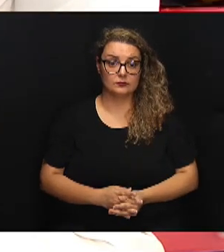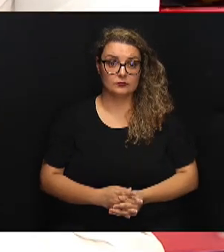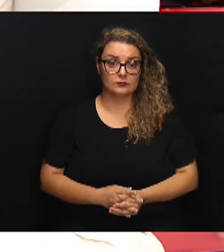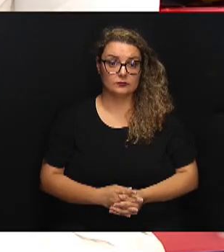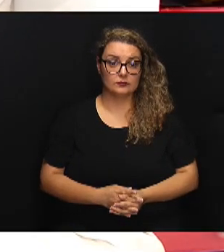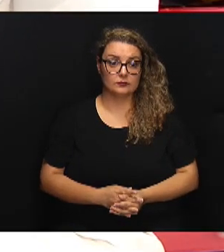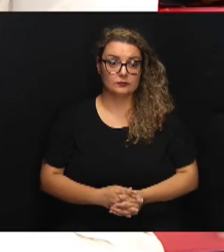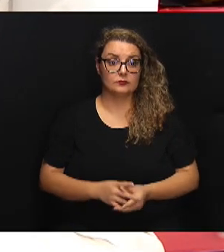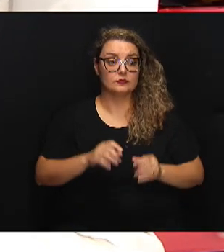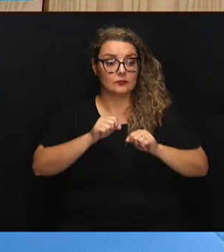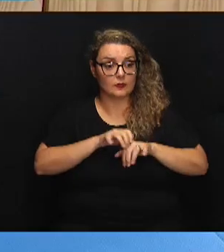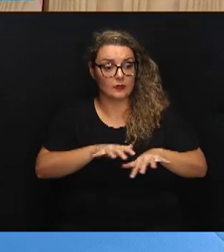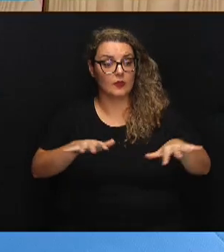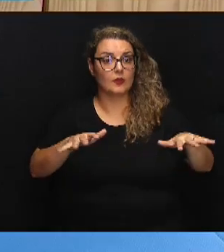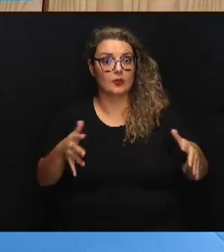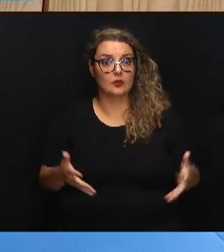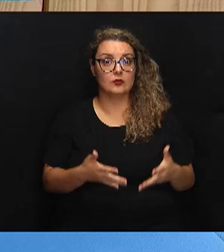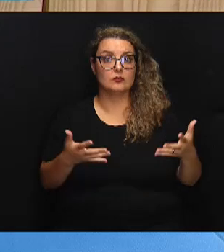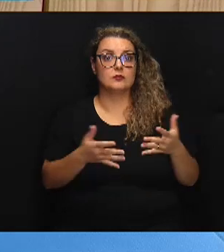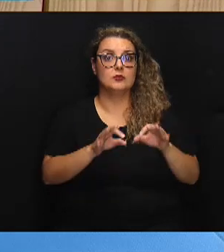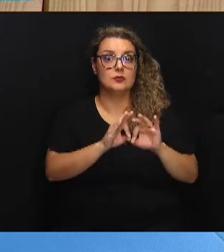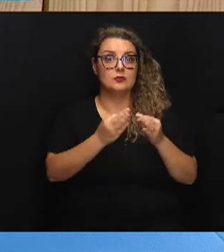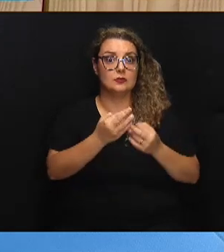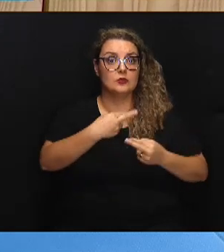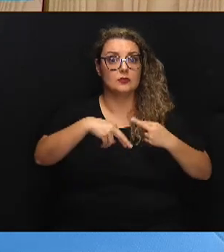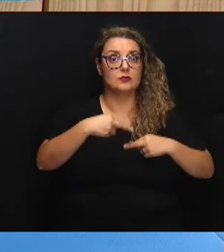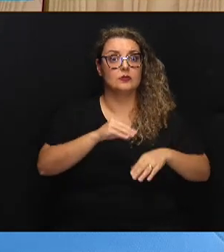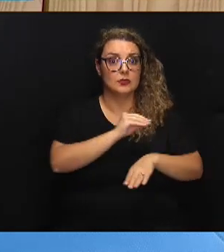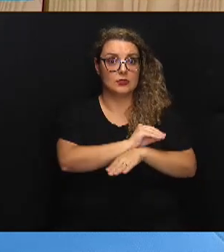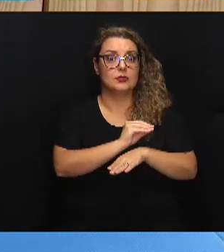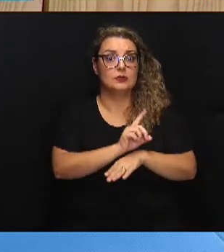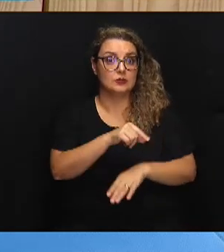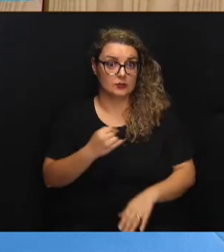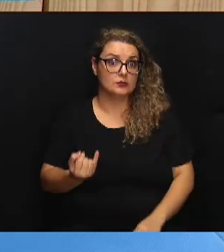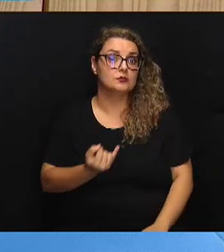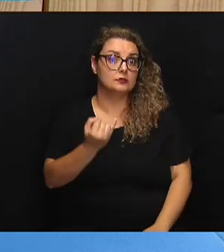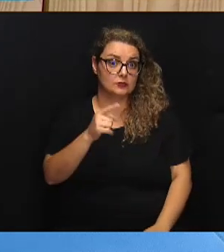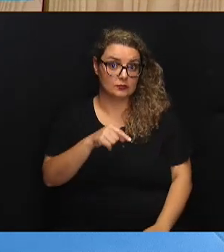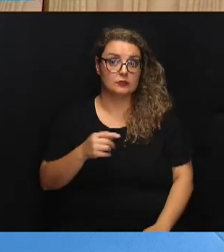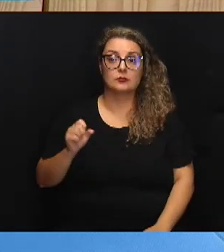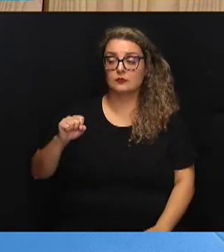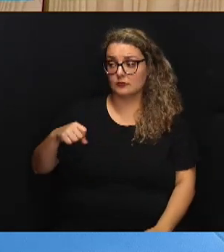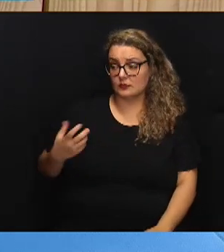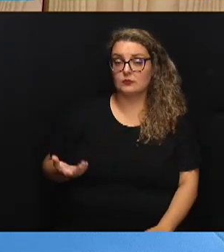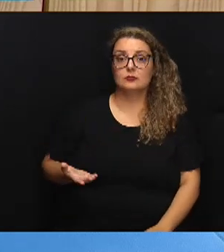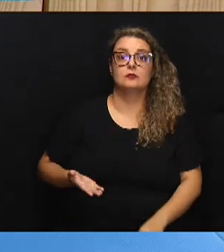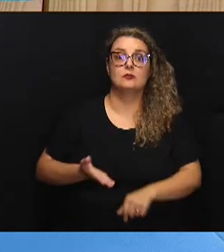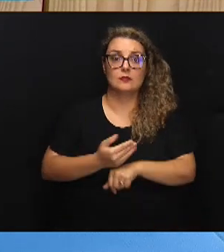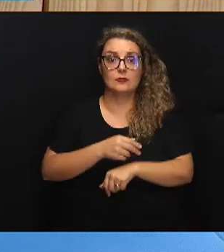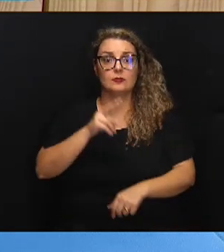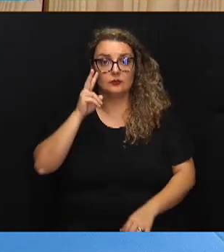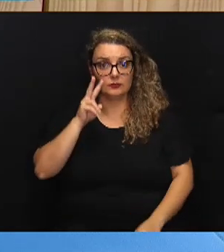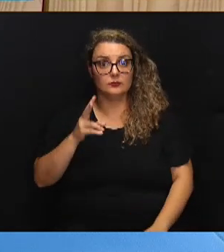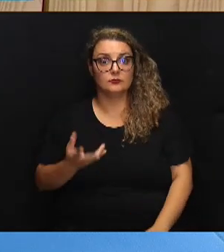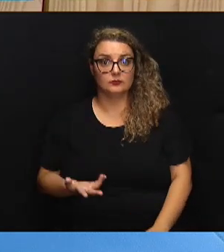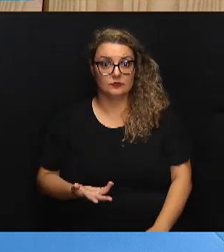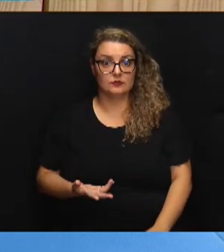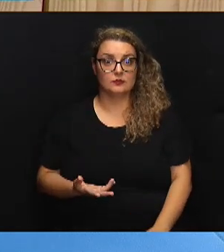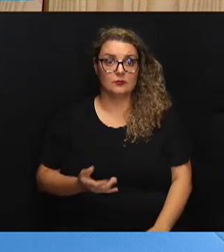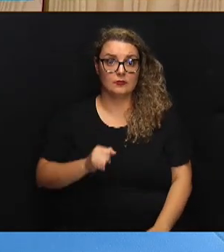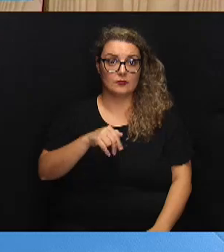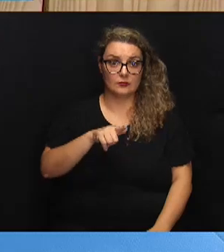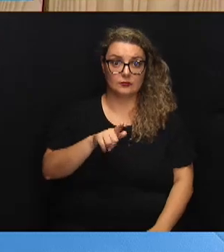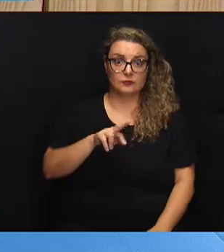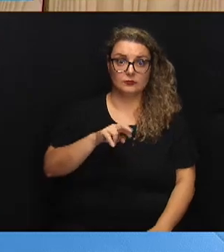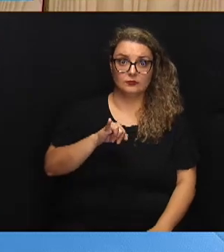de fomentar o vínculo, o afeto, o cuidado é essencial, né? Sim. E mais cedo a gente viu a Ingrid, né,